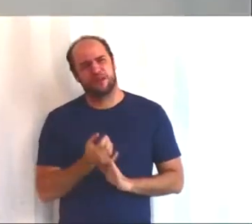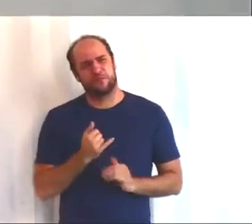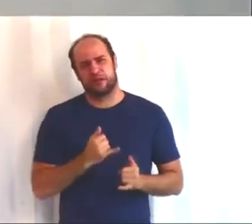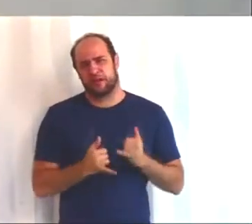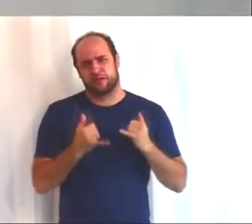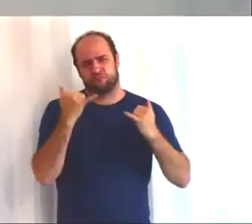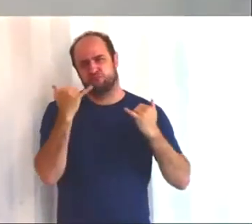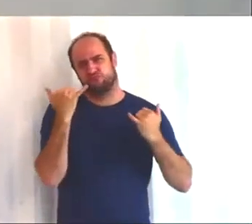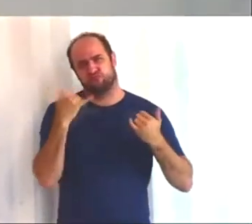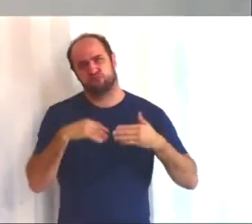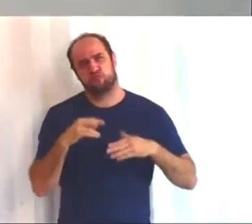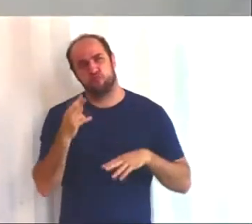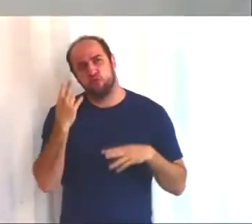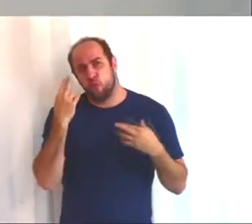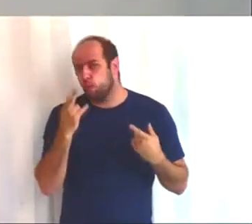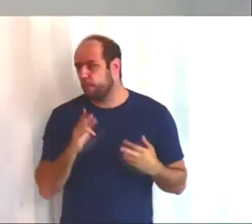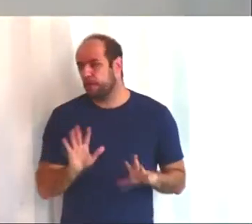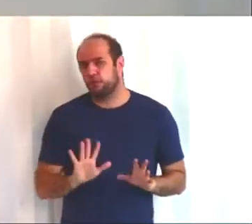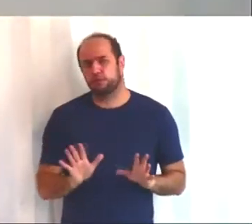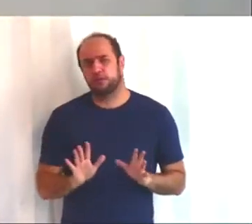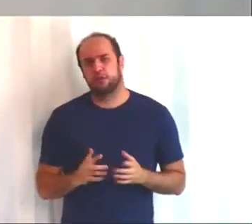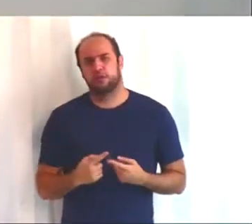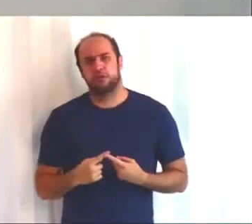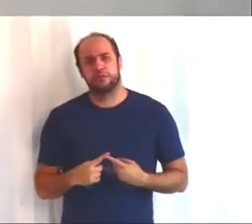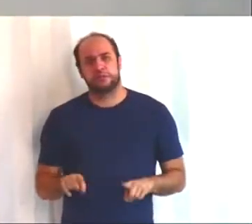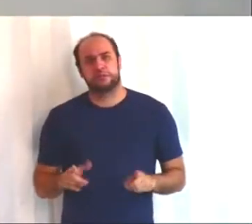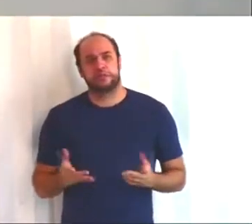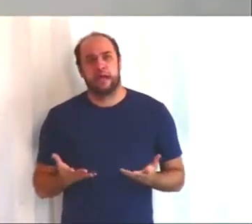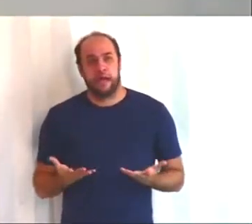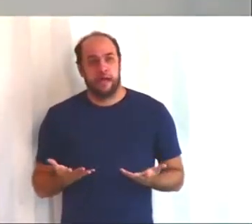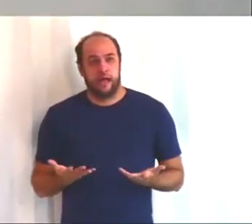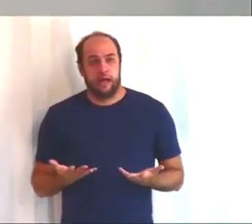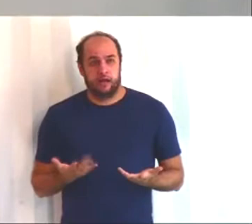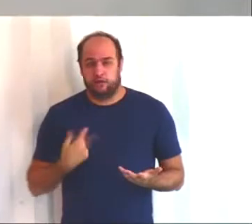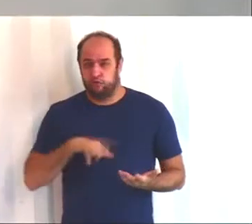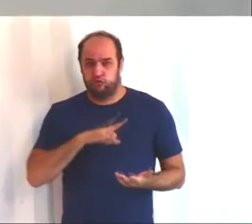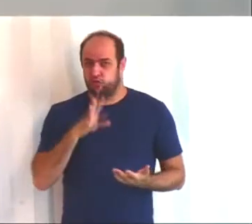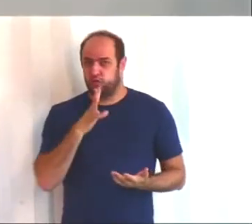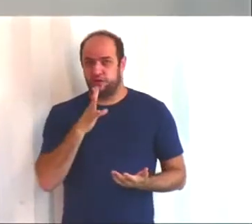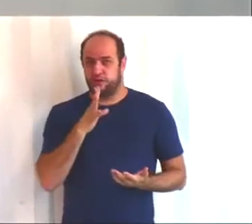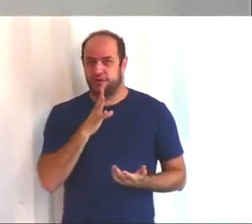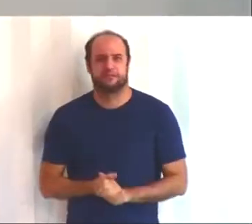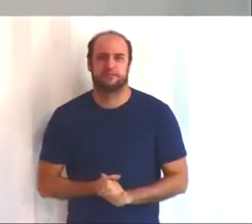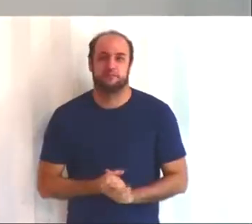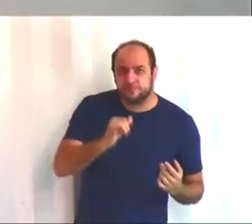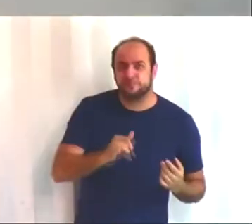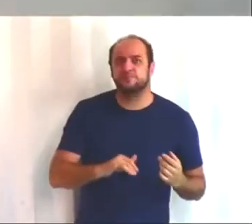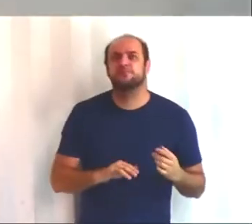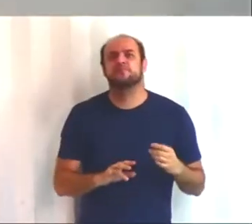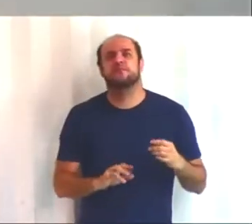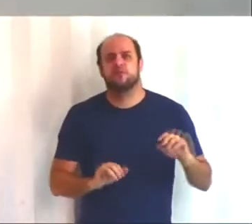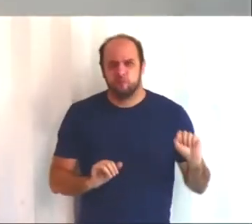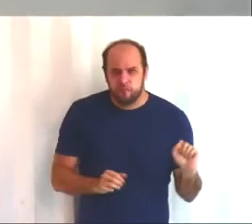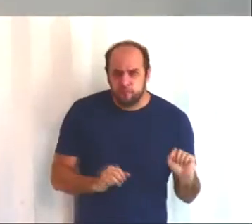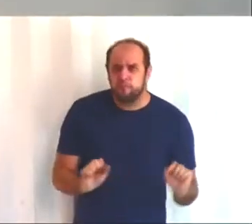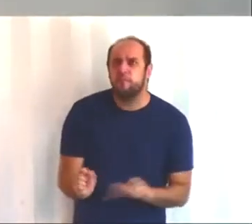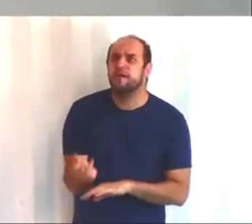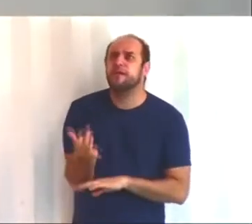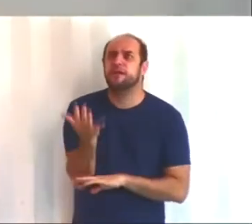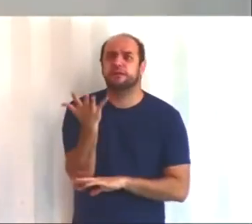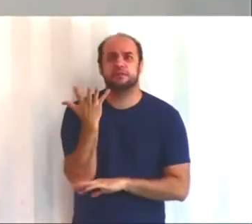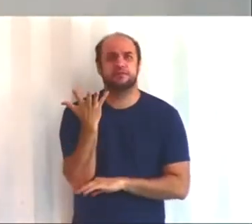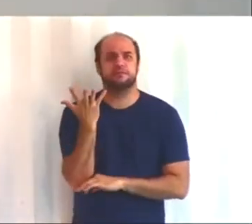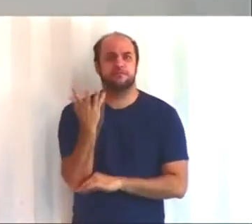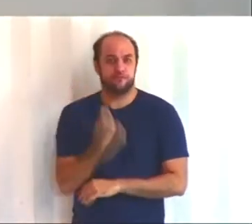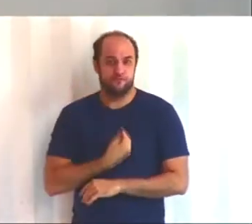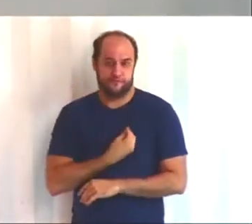comum, mas ou não está diante dos nossos olhos, mas para eles. E quando não